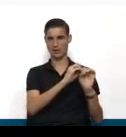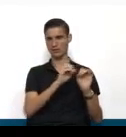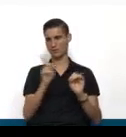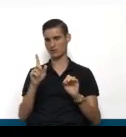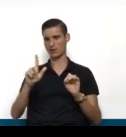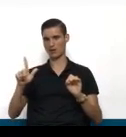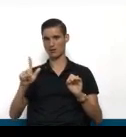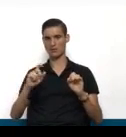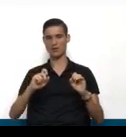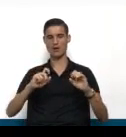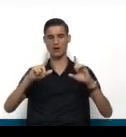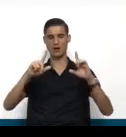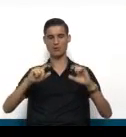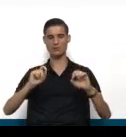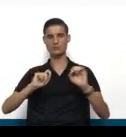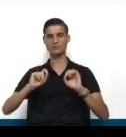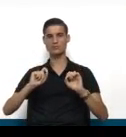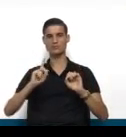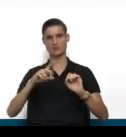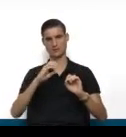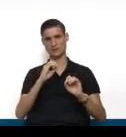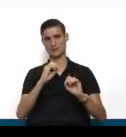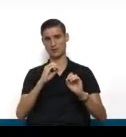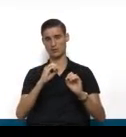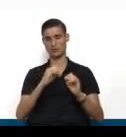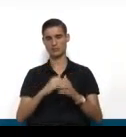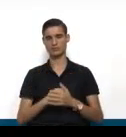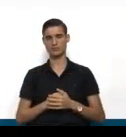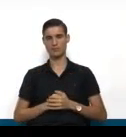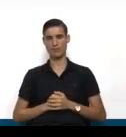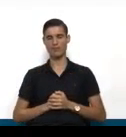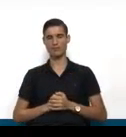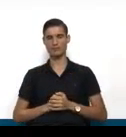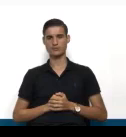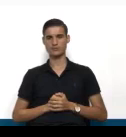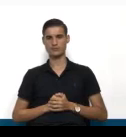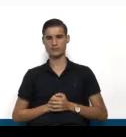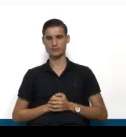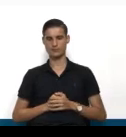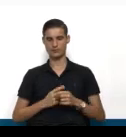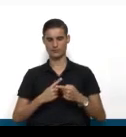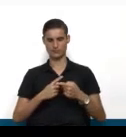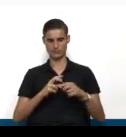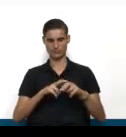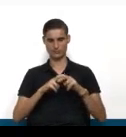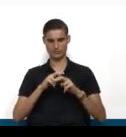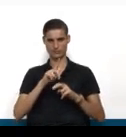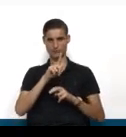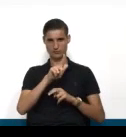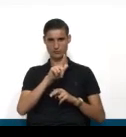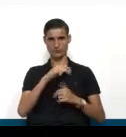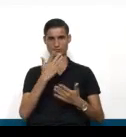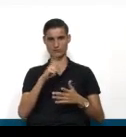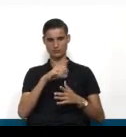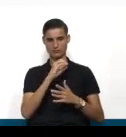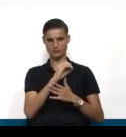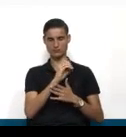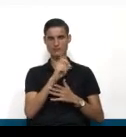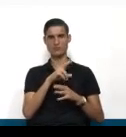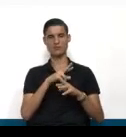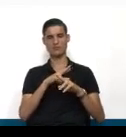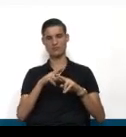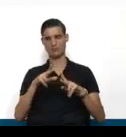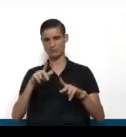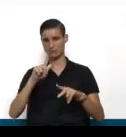corda. Qual que é a altura? 0. Então, eu posso dizer que O G, quando for 0, vai ser igual ao